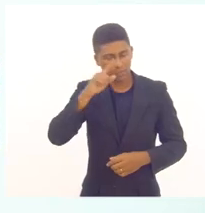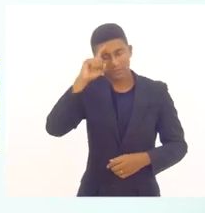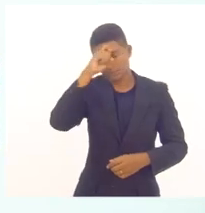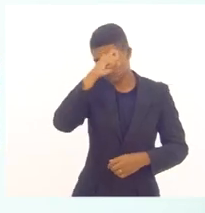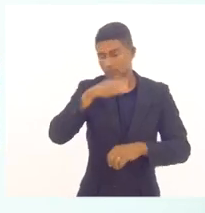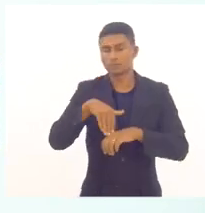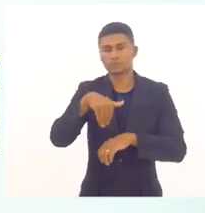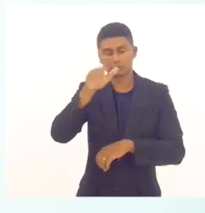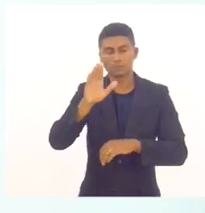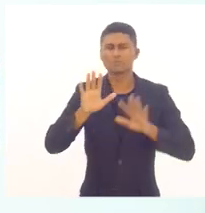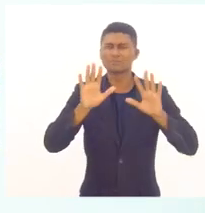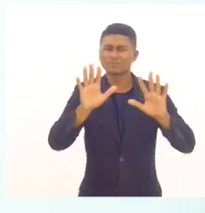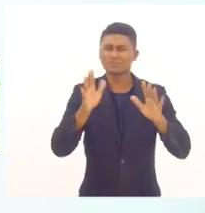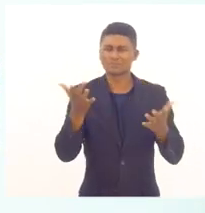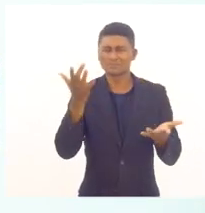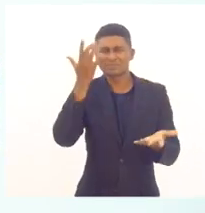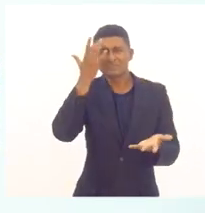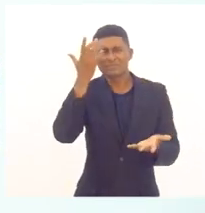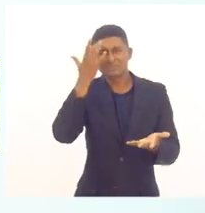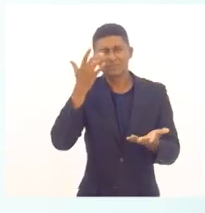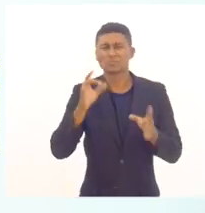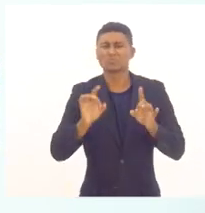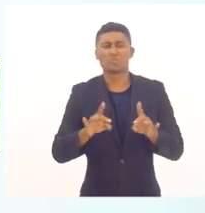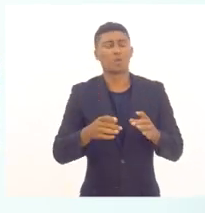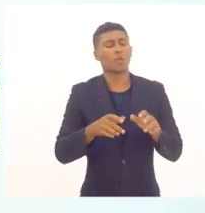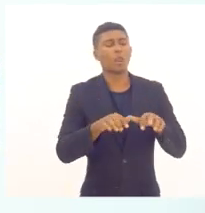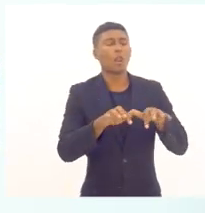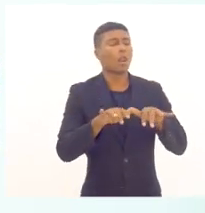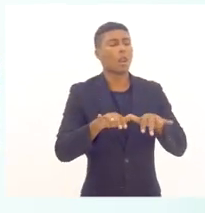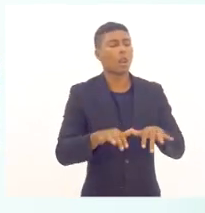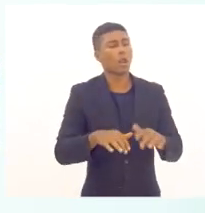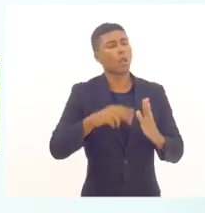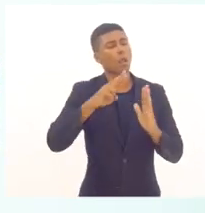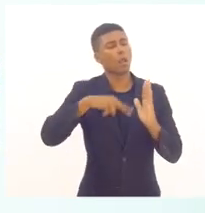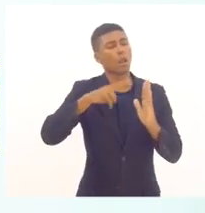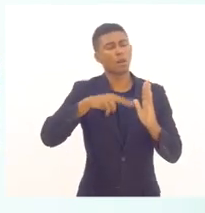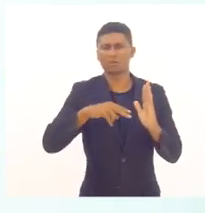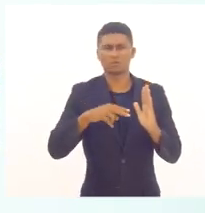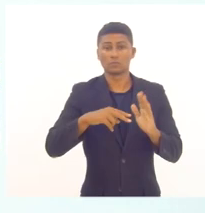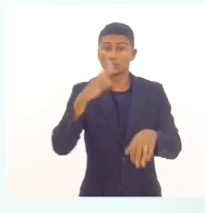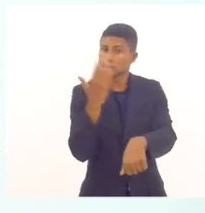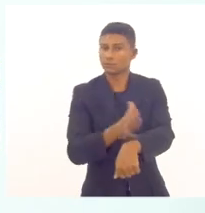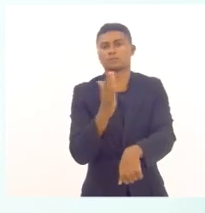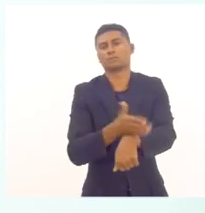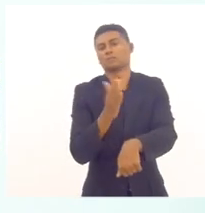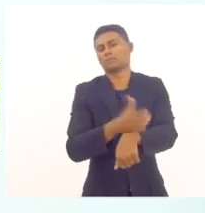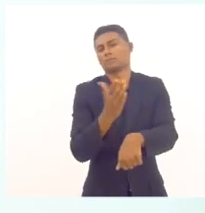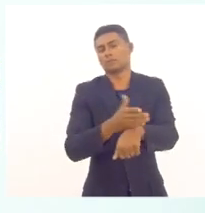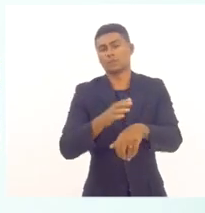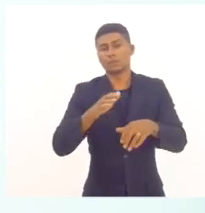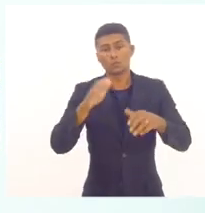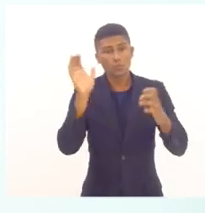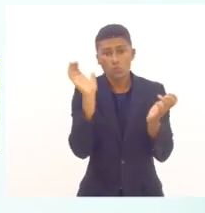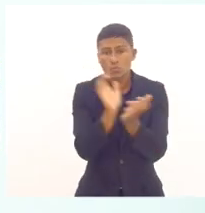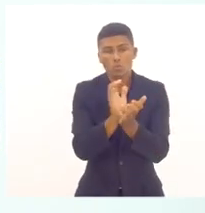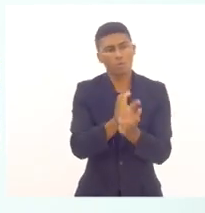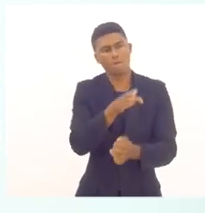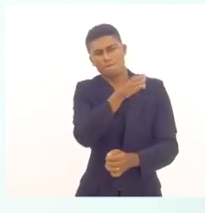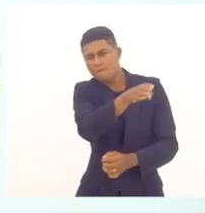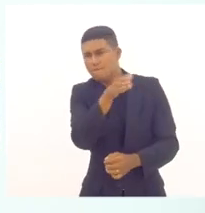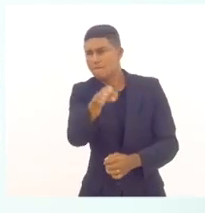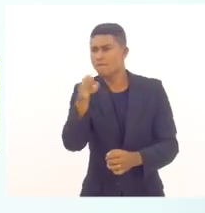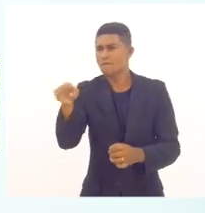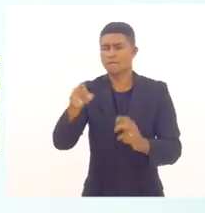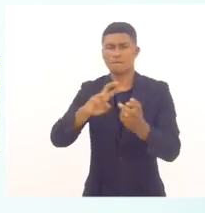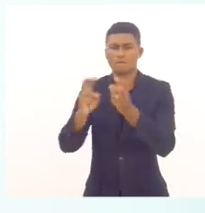Mas não é escrevendo e lendo, é treinando, é fazendo parte de um grupo, é indo nas rodas, é